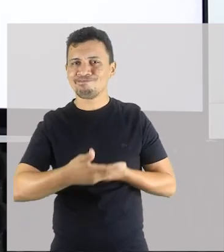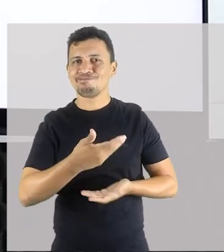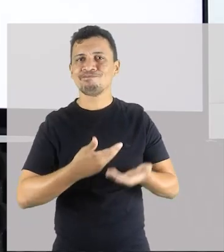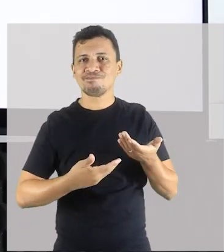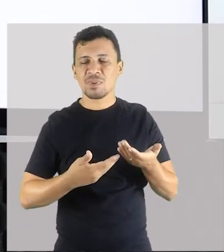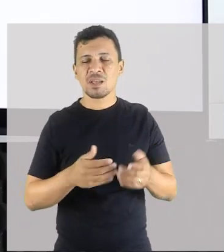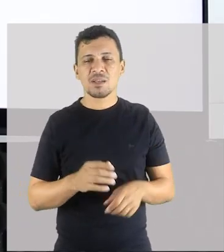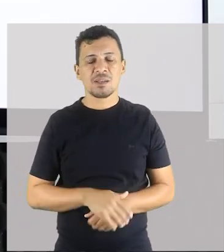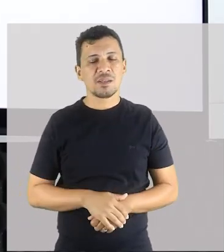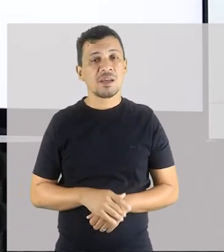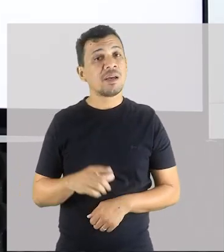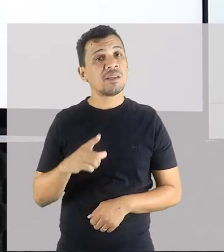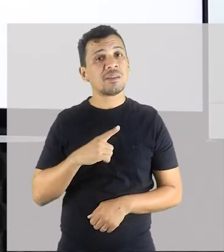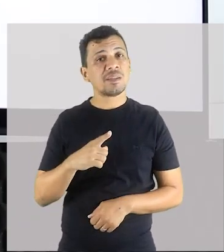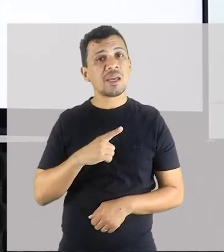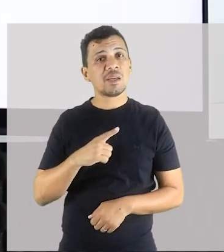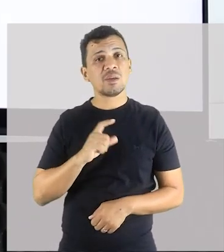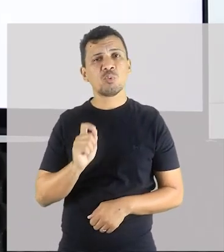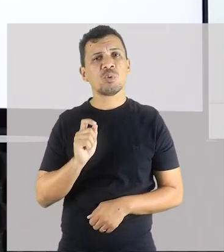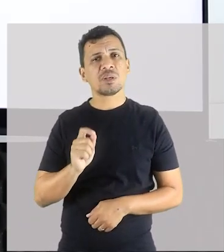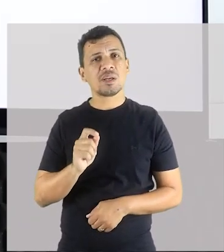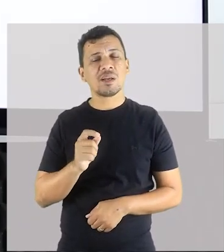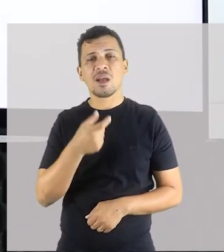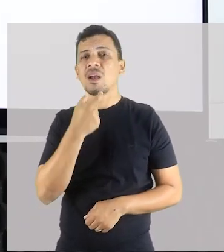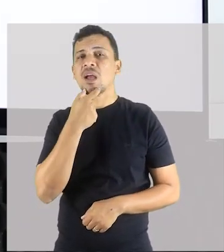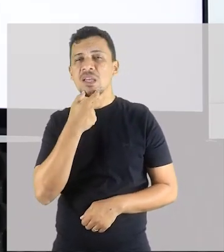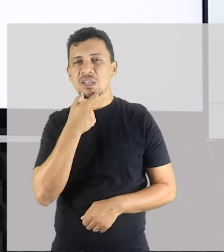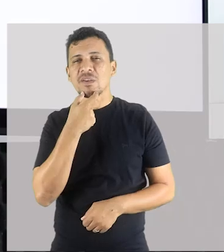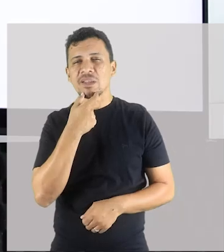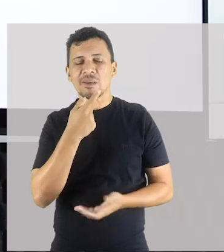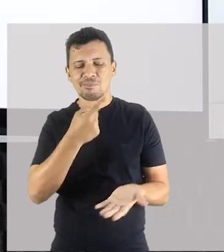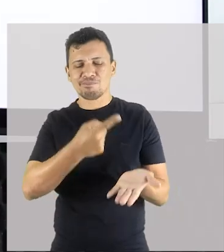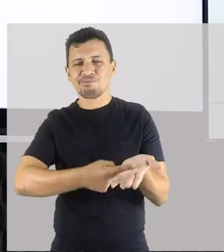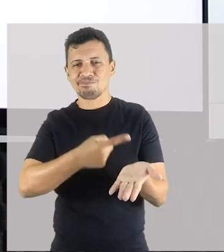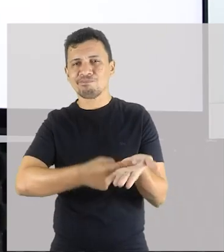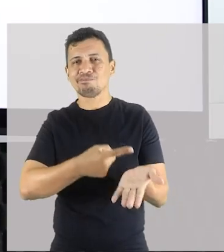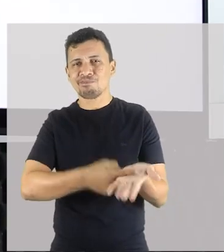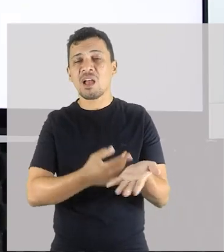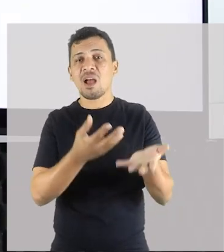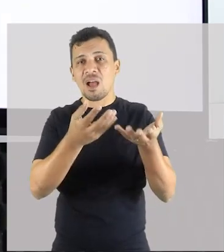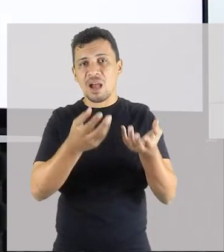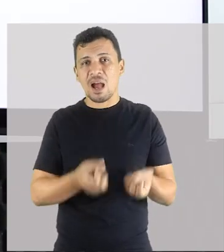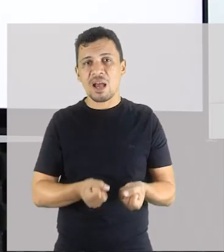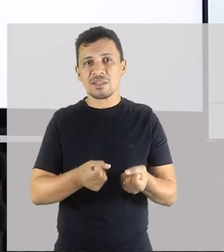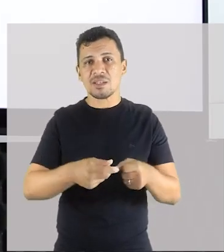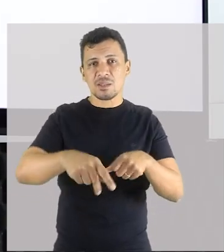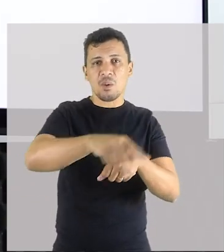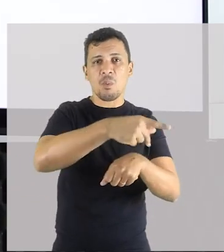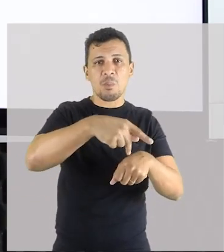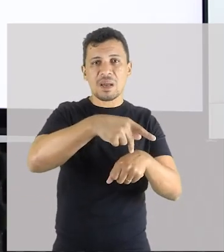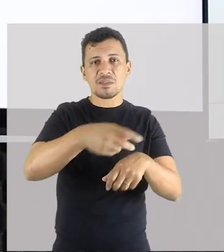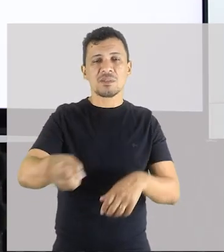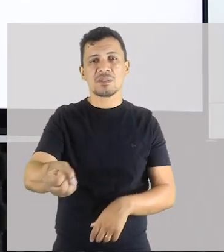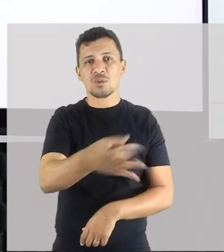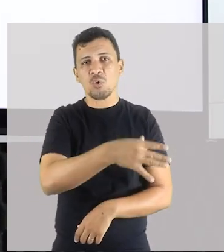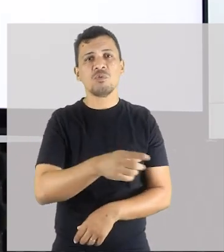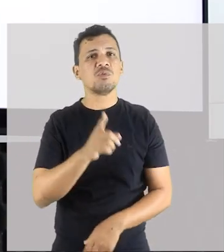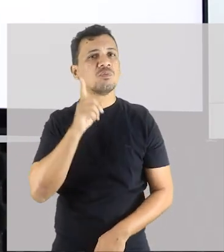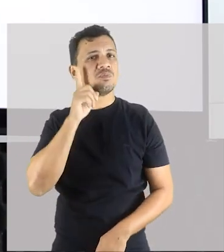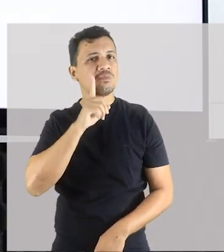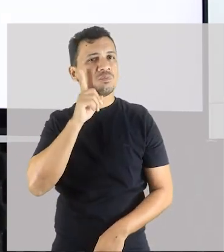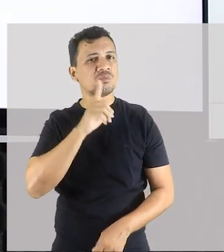então esse reconhecimento a partir desse tratado da independência do novo país que nasce, que é os Estados Unidos da